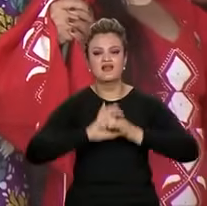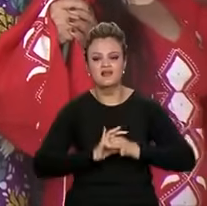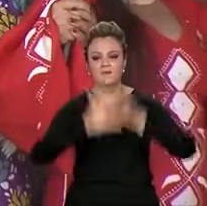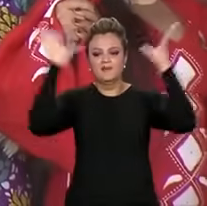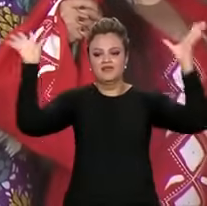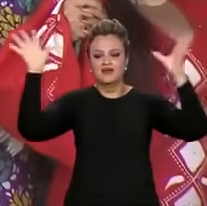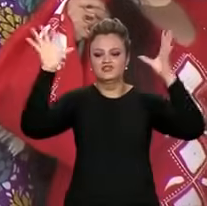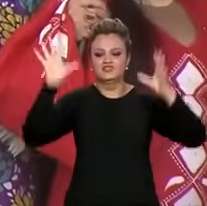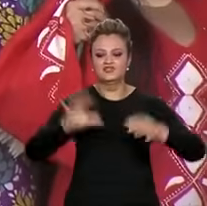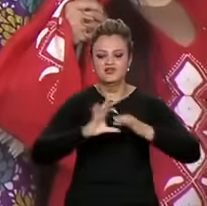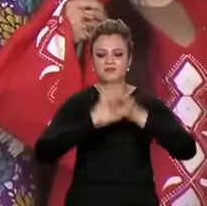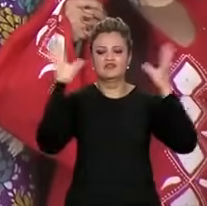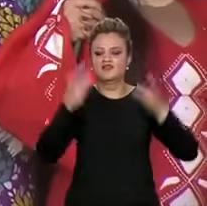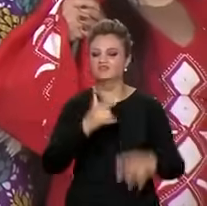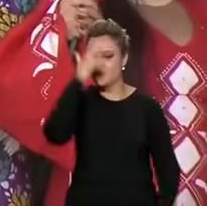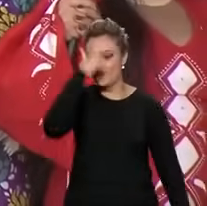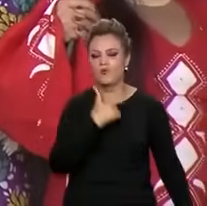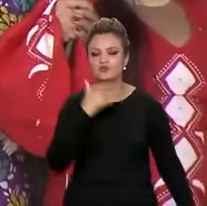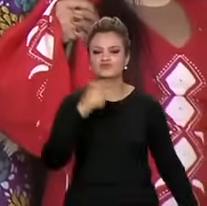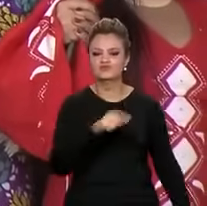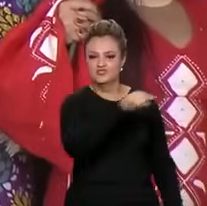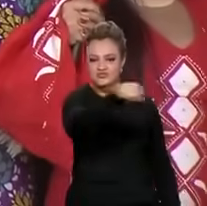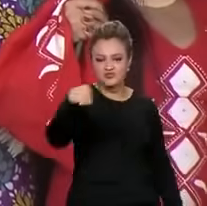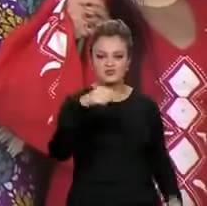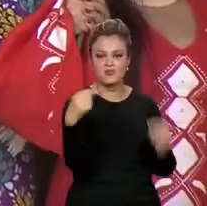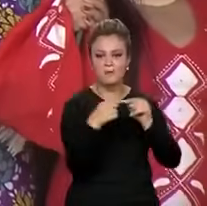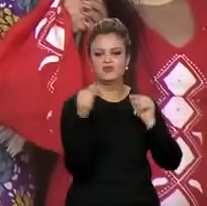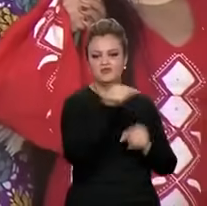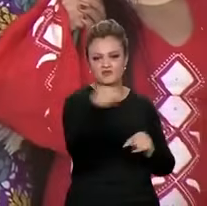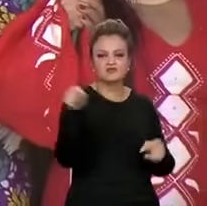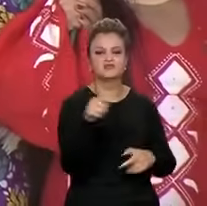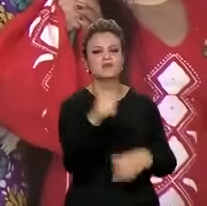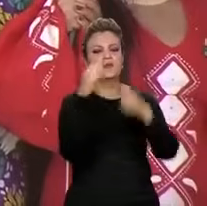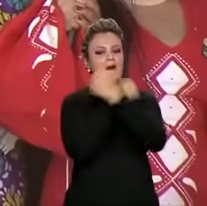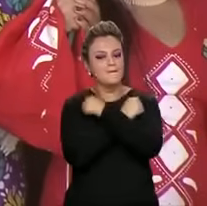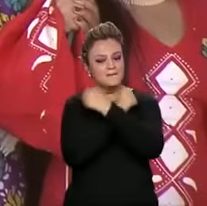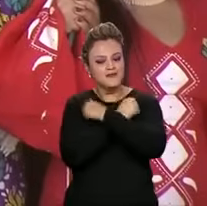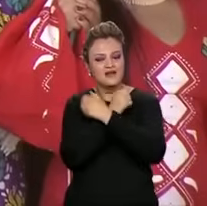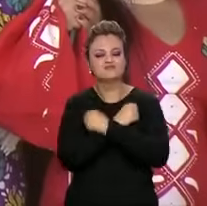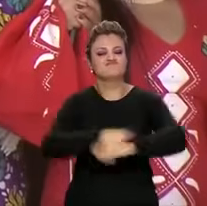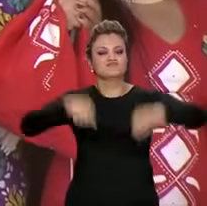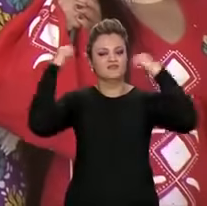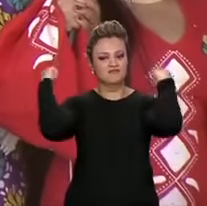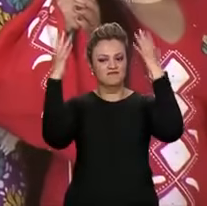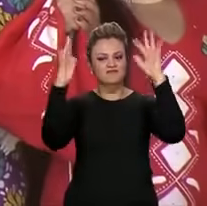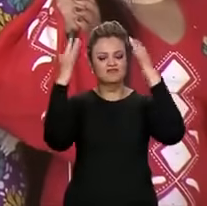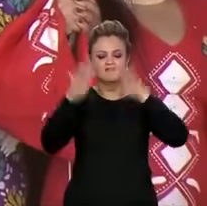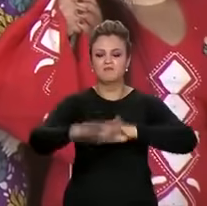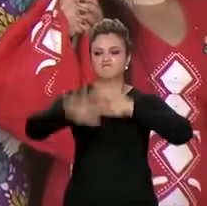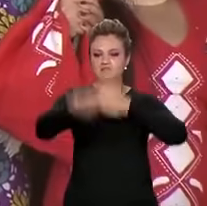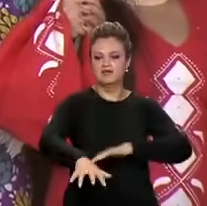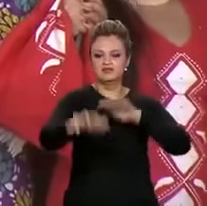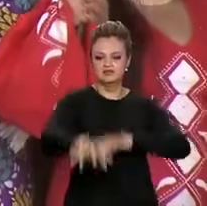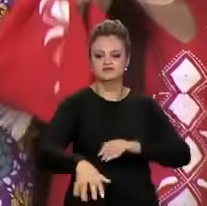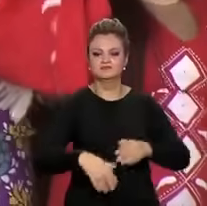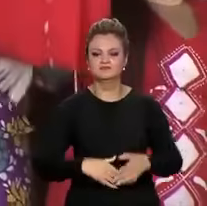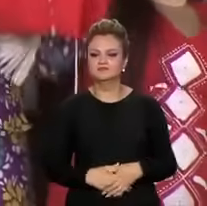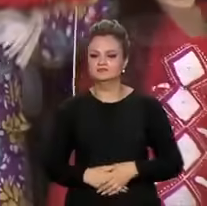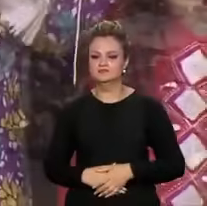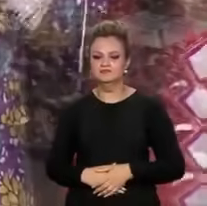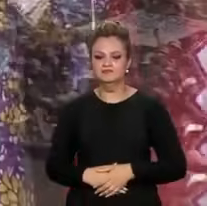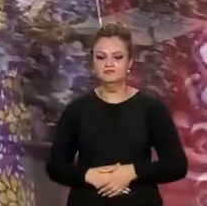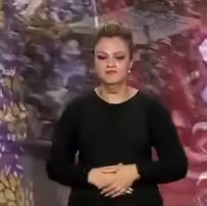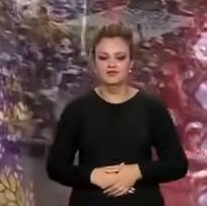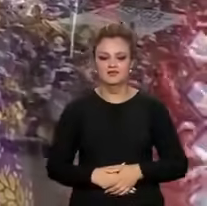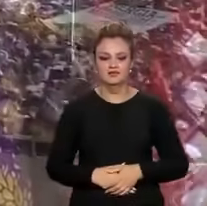liberdade tem o rosto das mulheres um grande abraço e Viva a Márcia das Margaridas